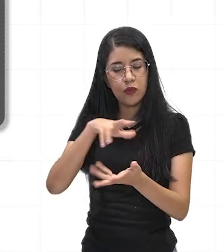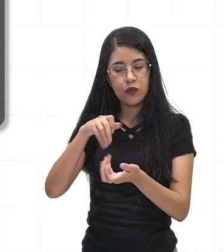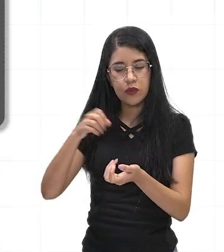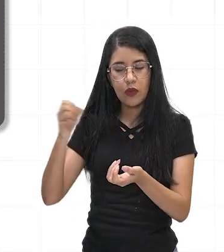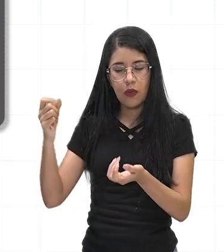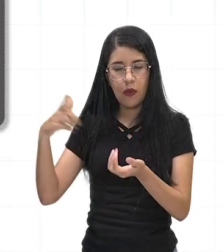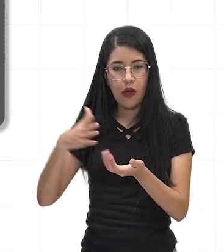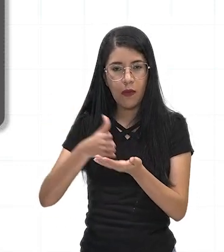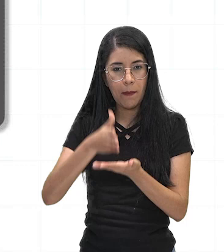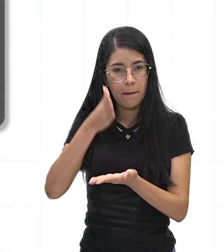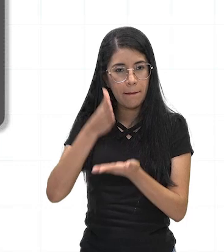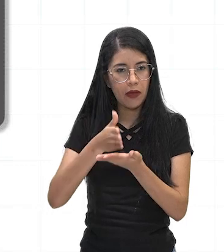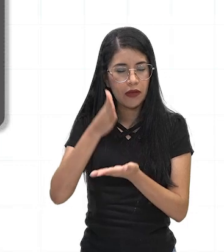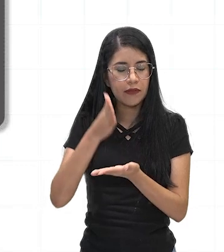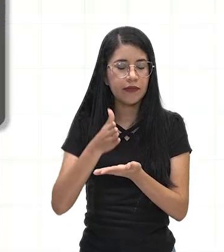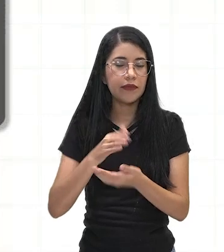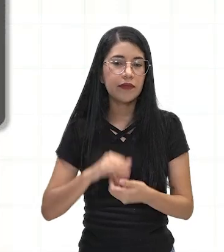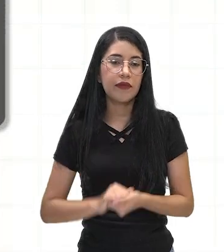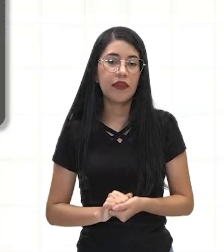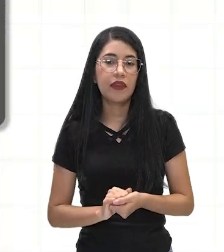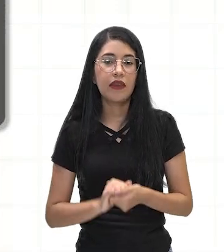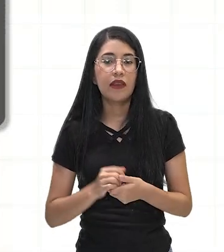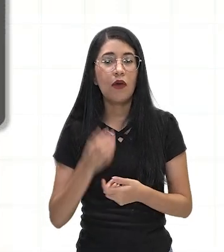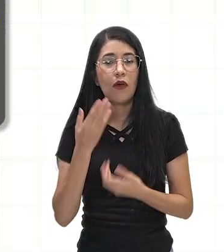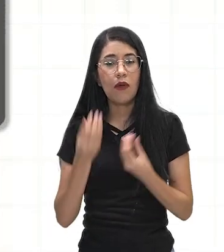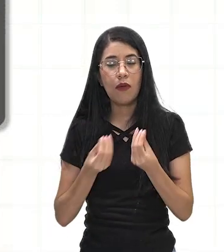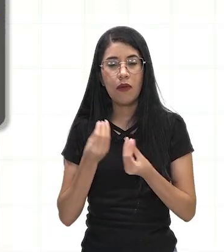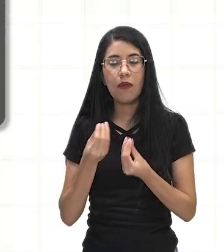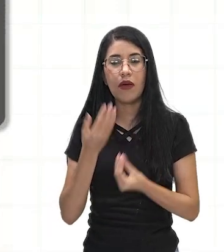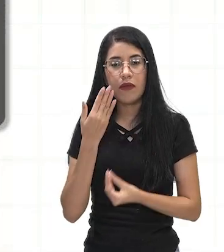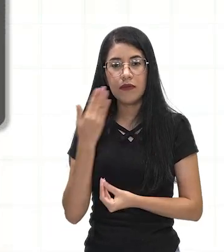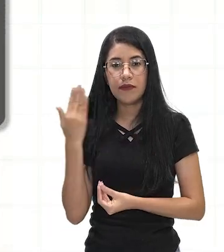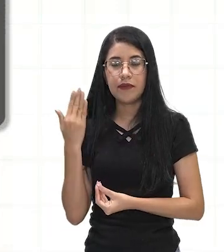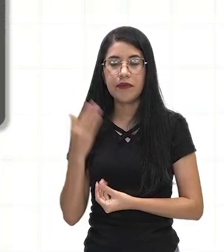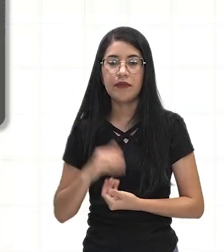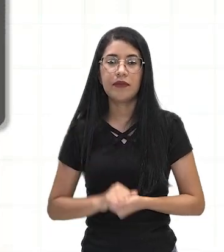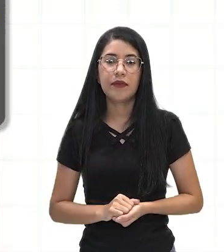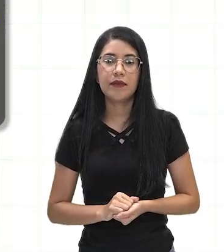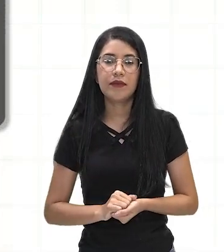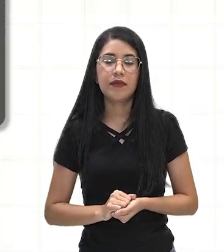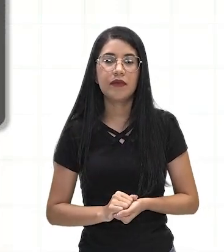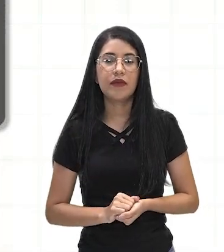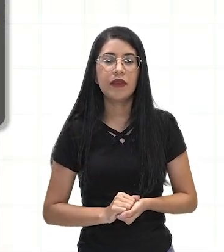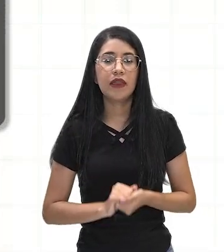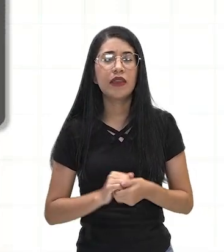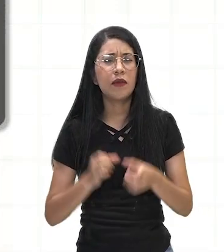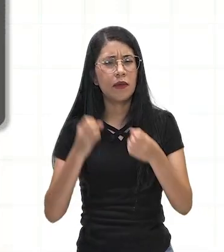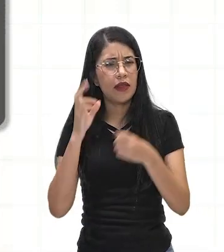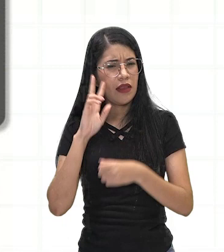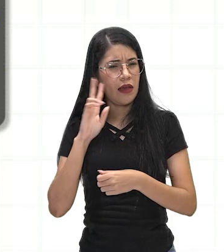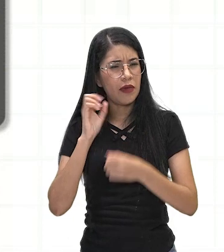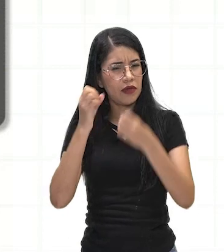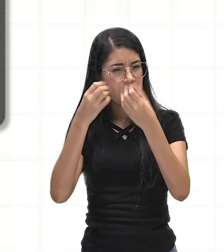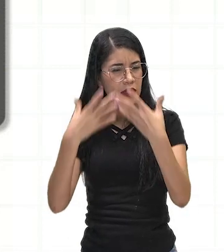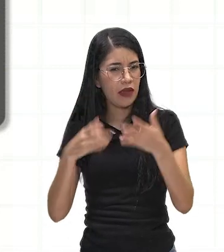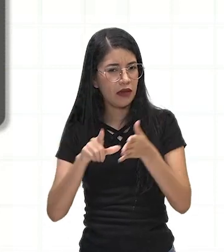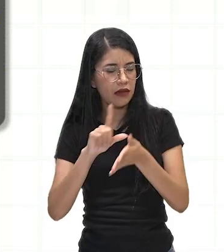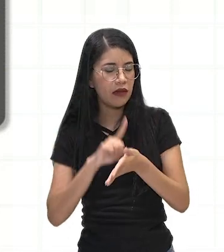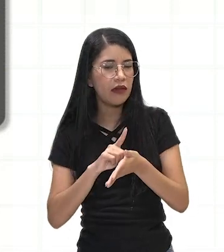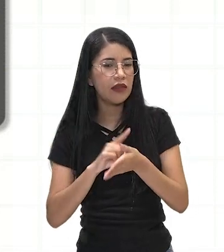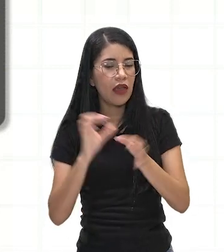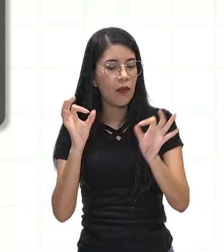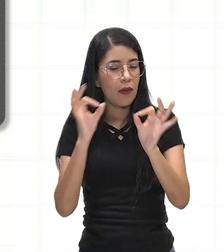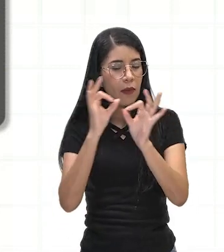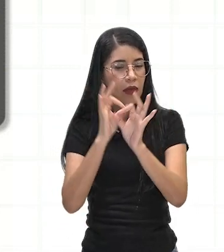Sol. Agora a gente tem um outro ângulo para a gente visualizar esse fenômeno. Então, lembra que nós falamos que os eclipses eles